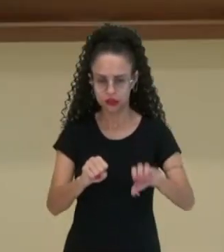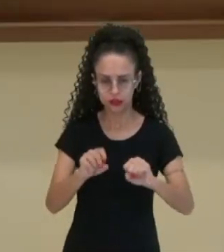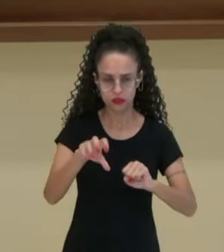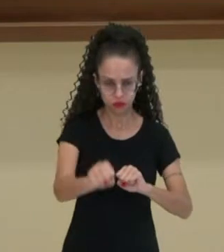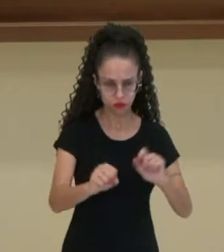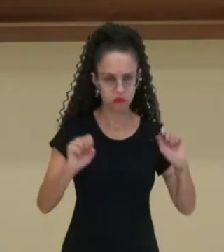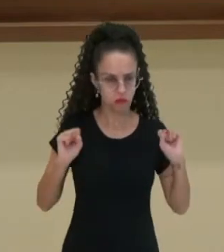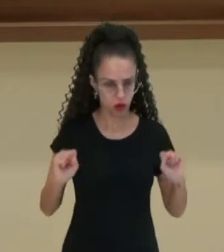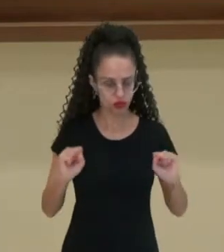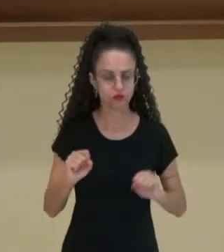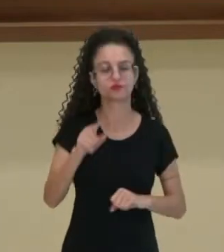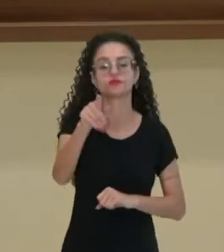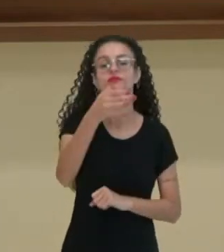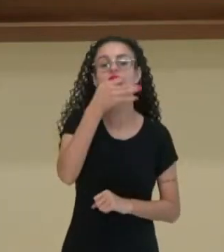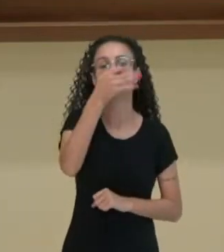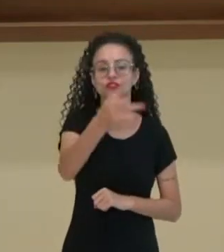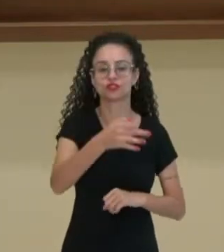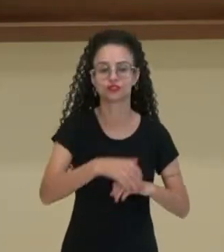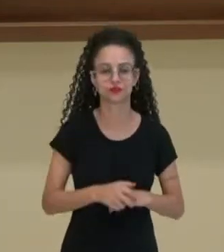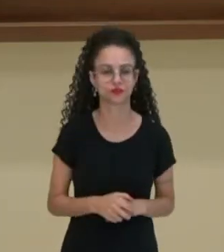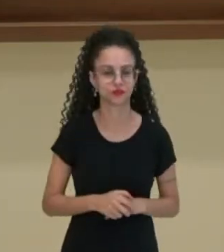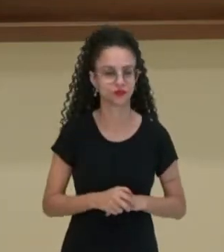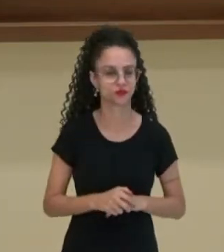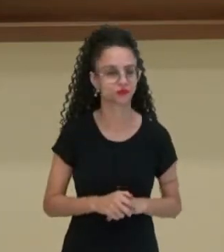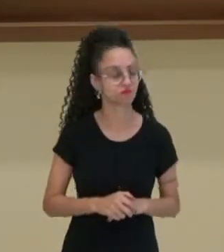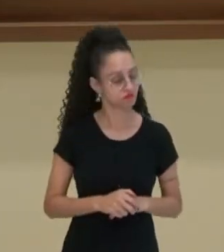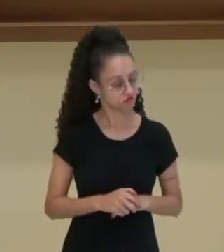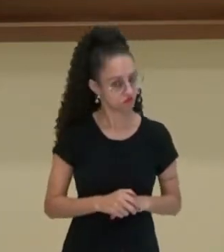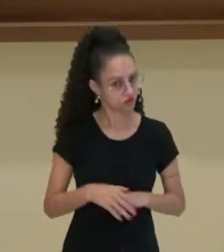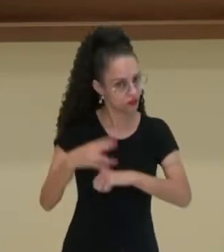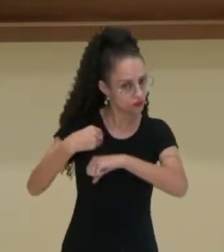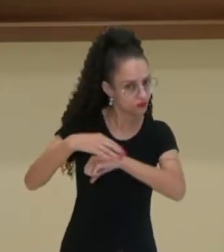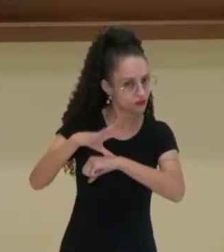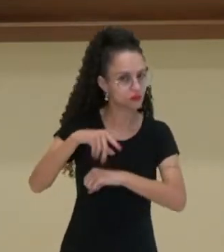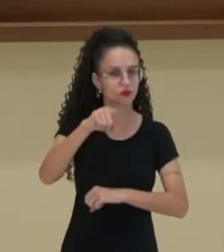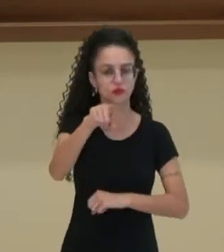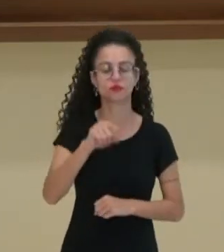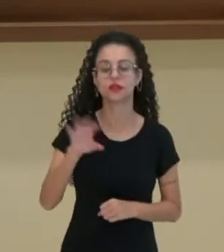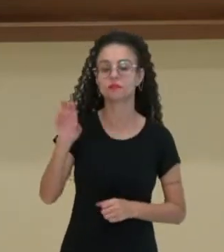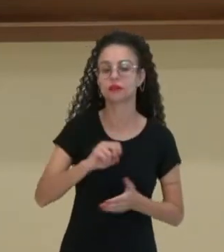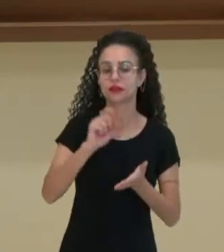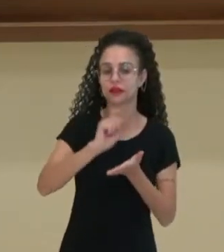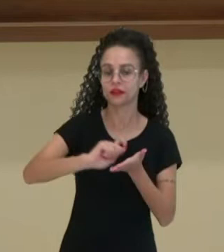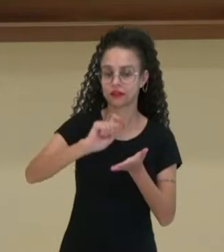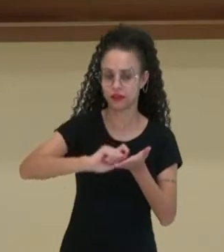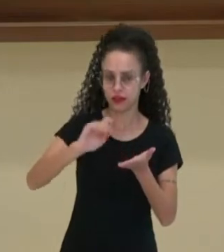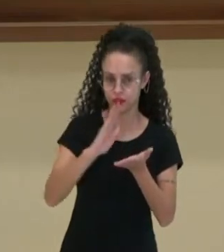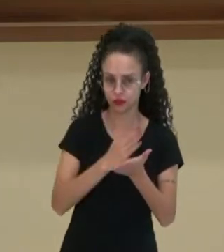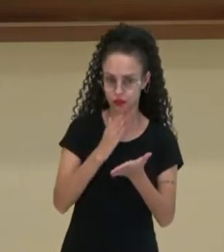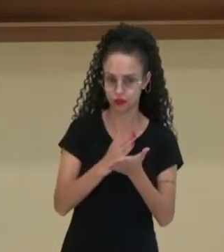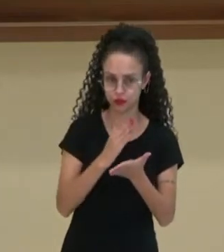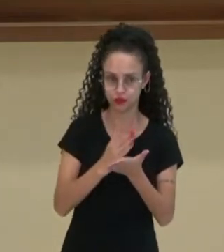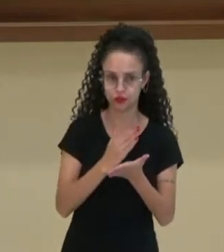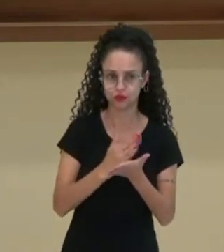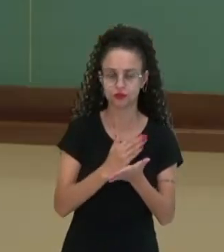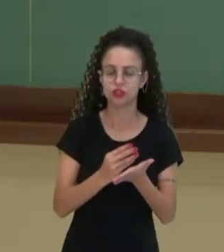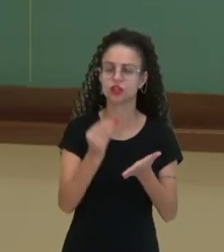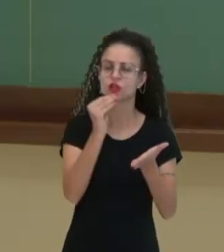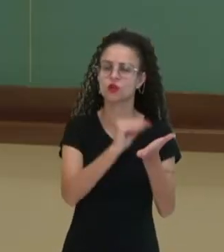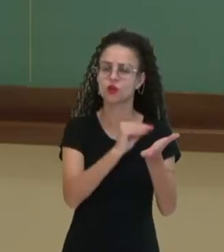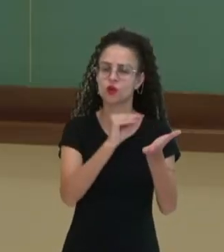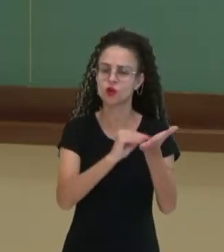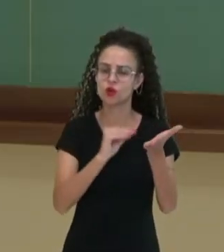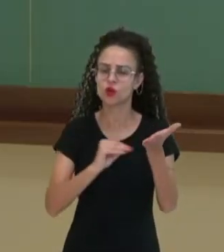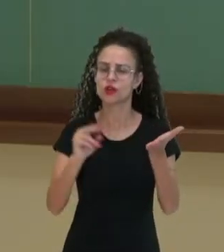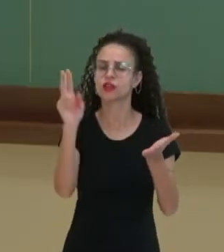outro? O que que você acha? Primeira sugestão que eu vou te dar: pega o teu caderno e coloca o